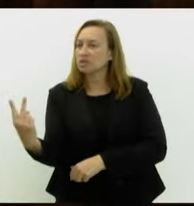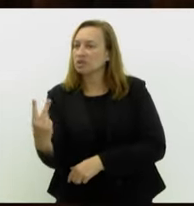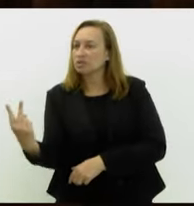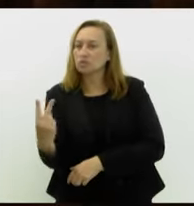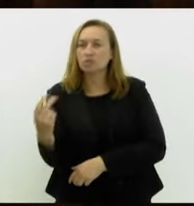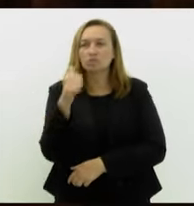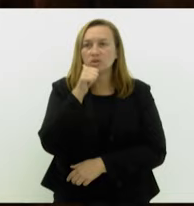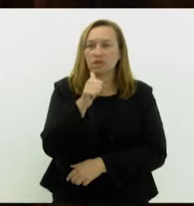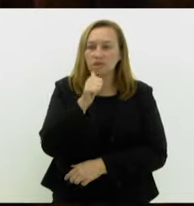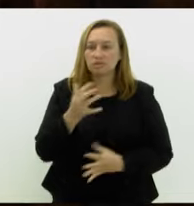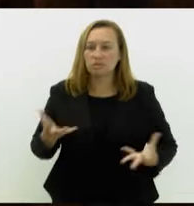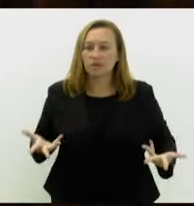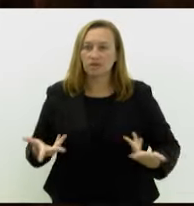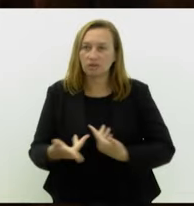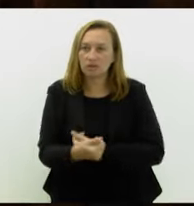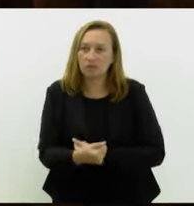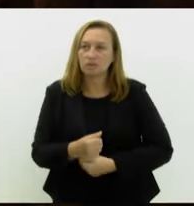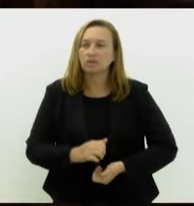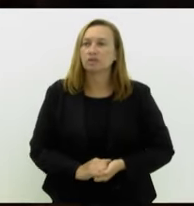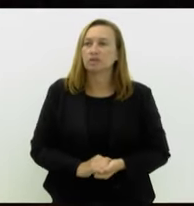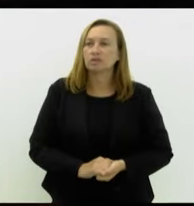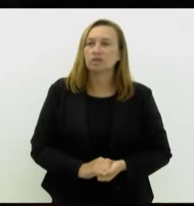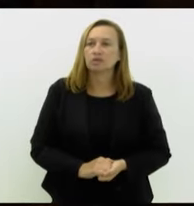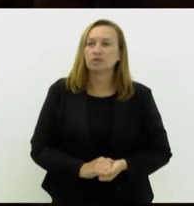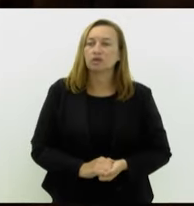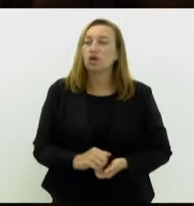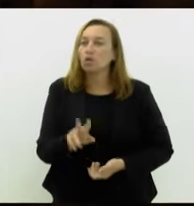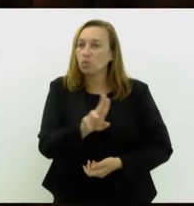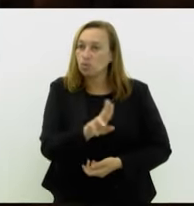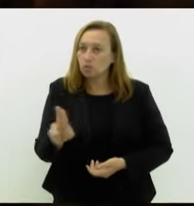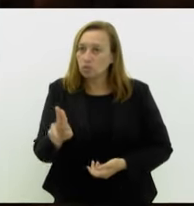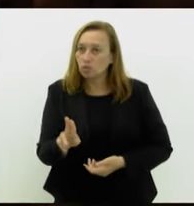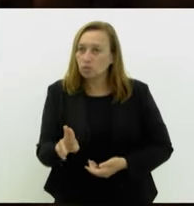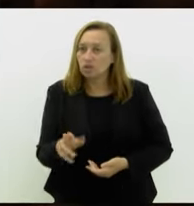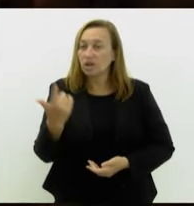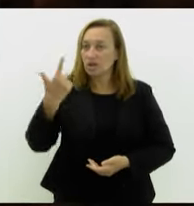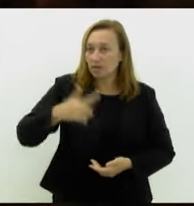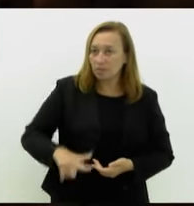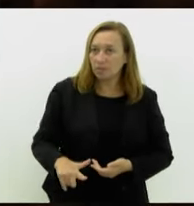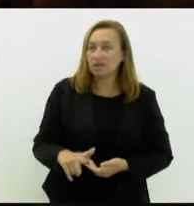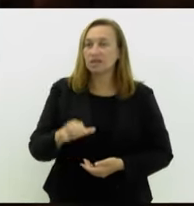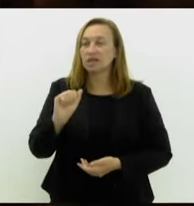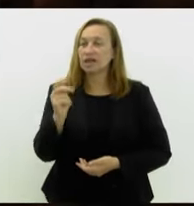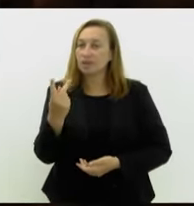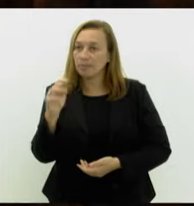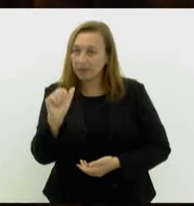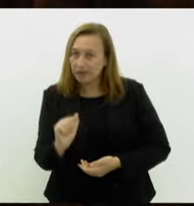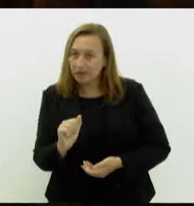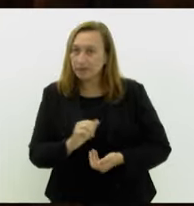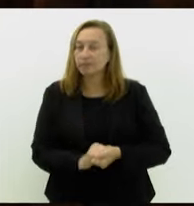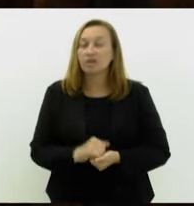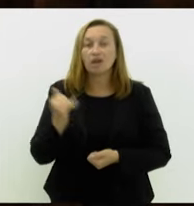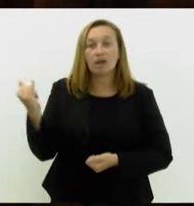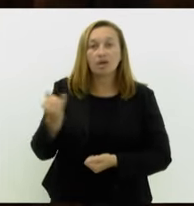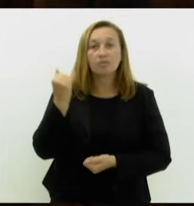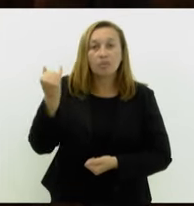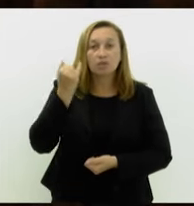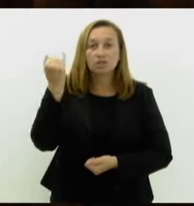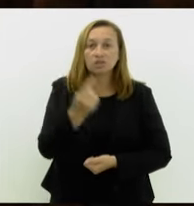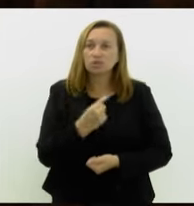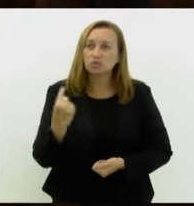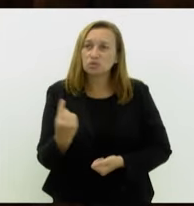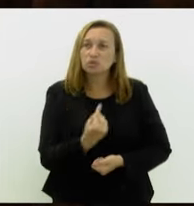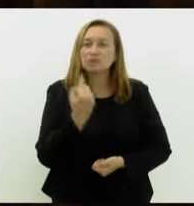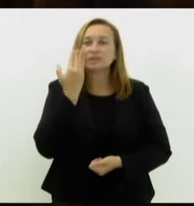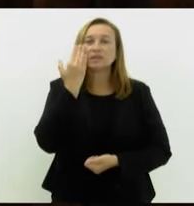mulheres maravilhosas que devem dar o nome repito dessa campanha por isso é importante nós